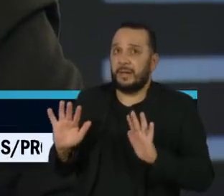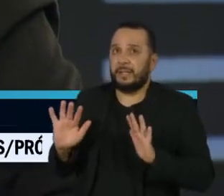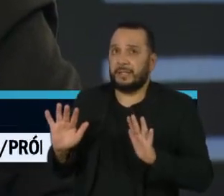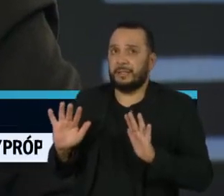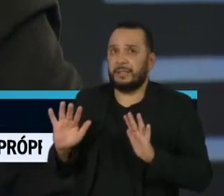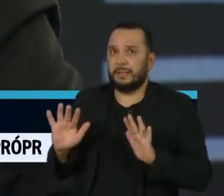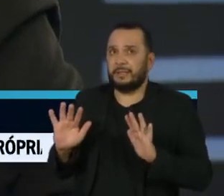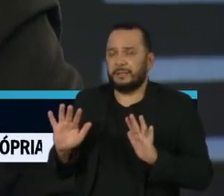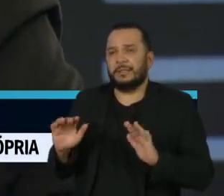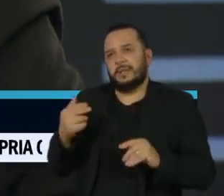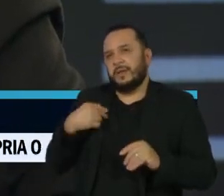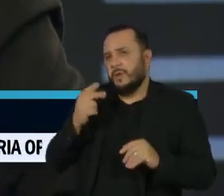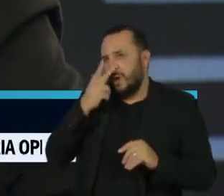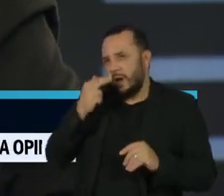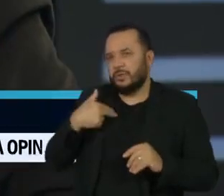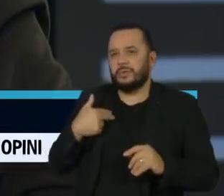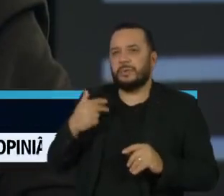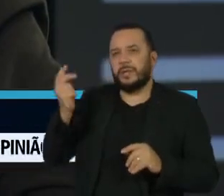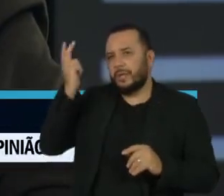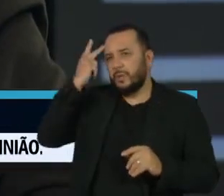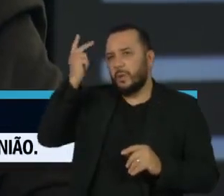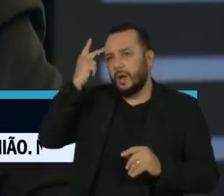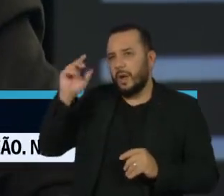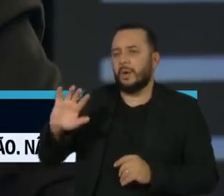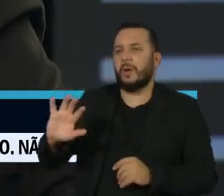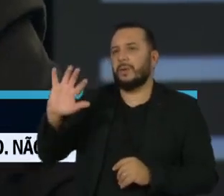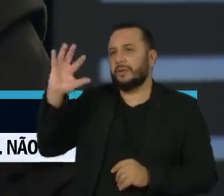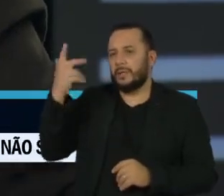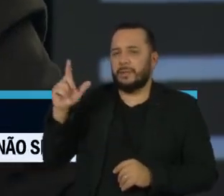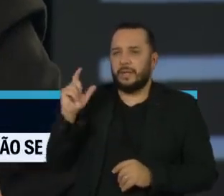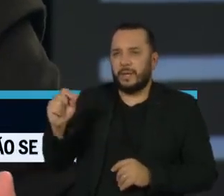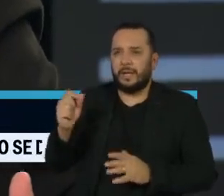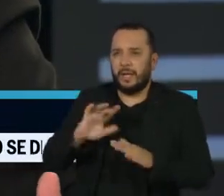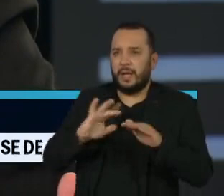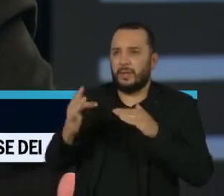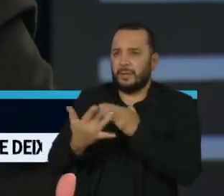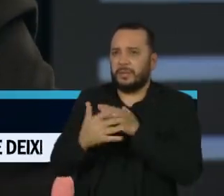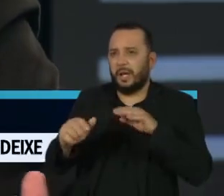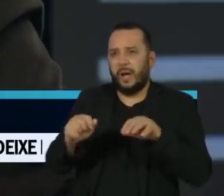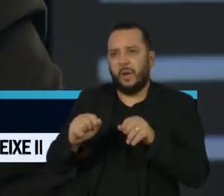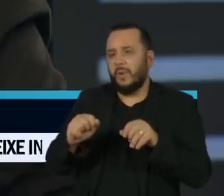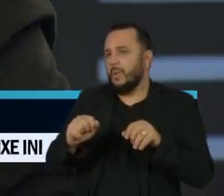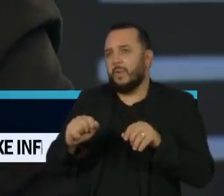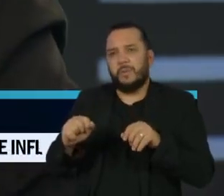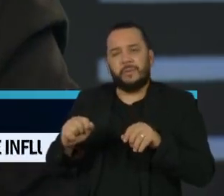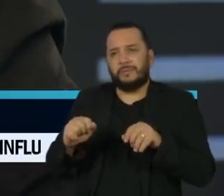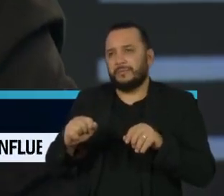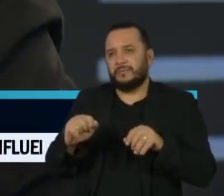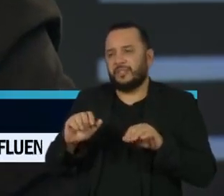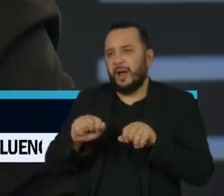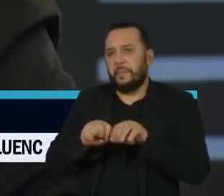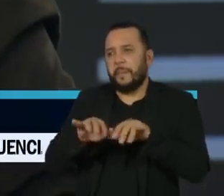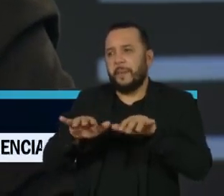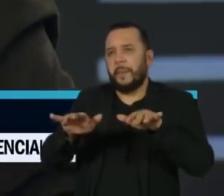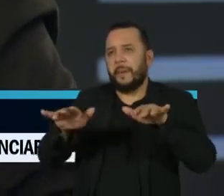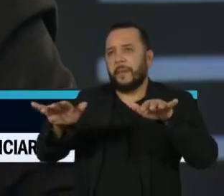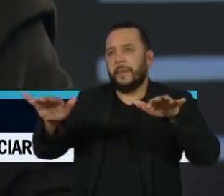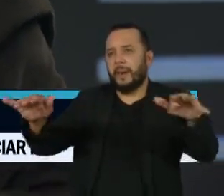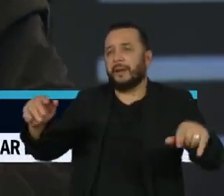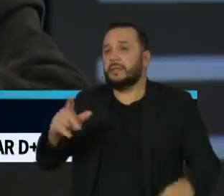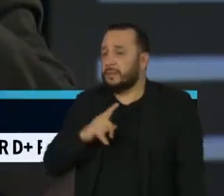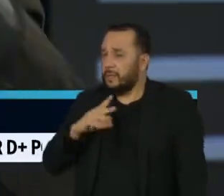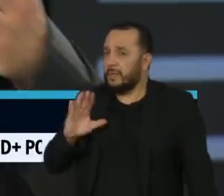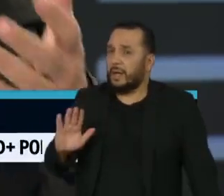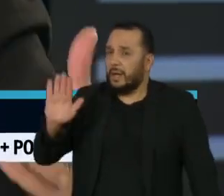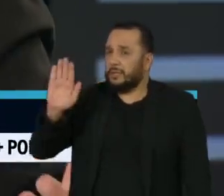acho muito natural que aconteça que, no momento que as redes sociais vão se espalhando cada vez mais, você tem um candidato como esse,